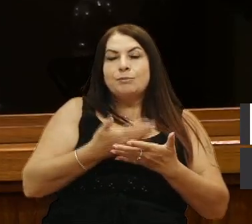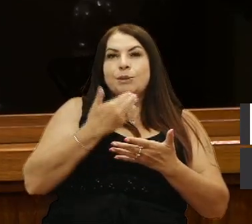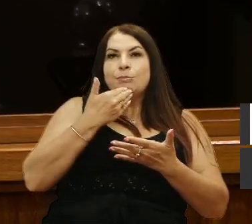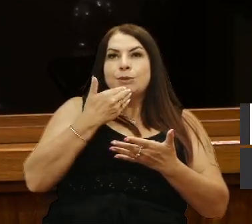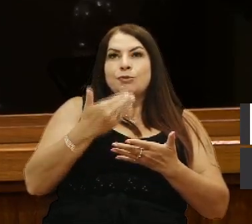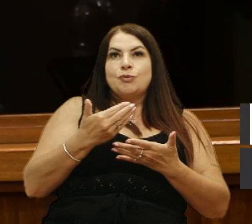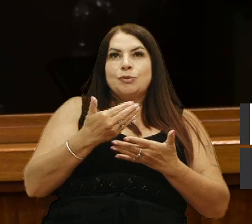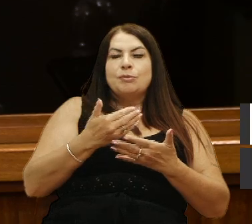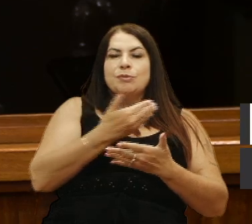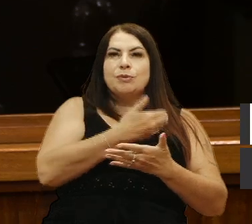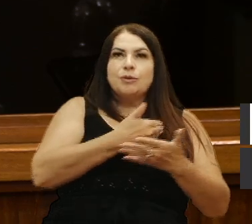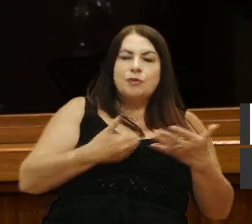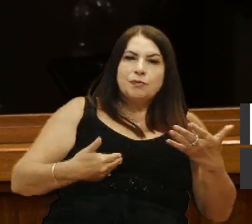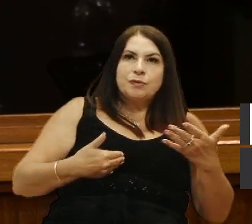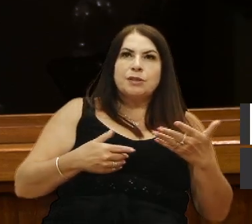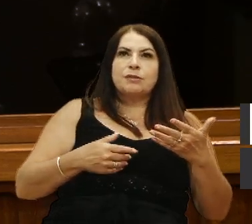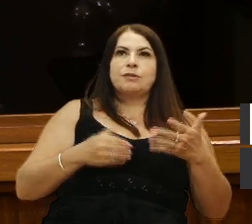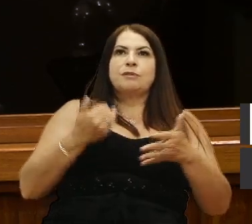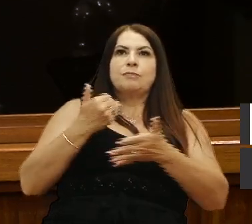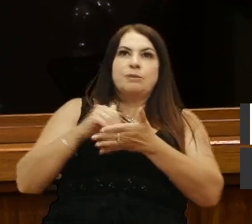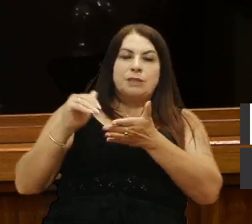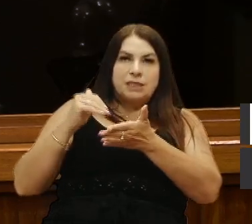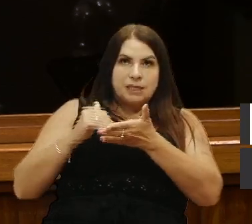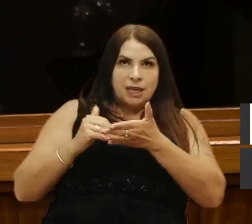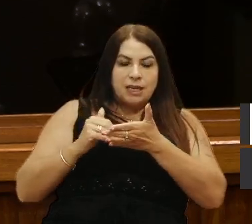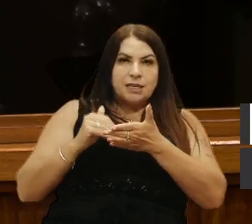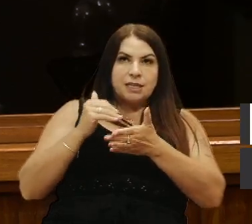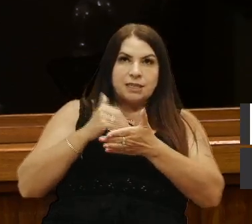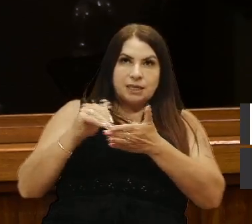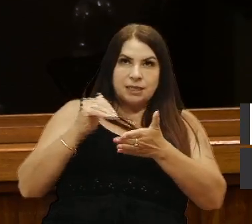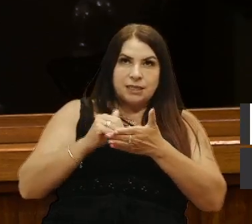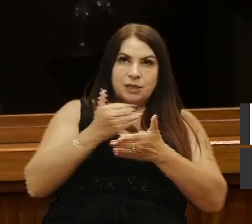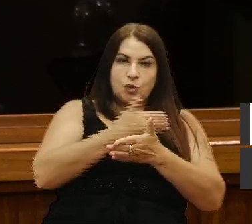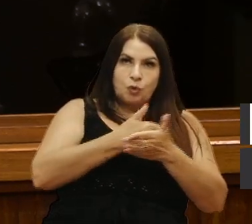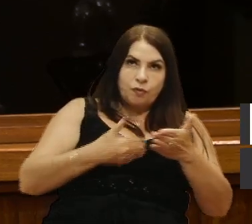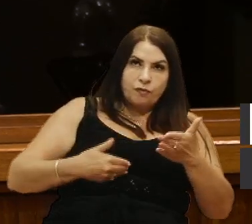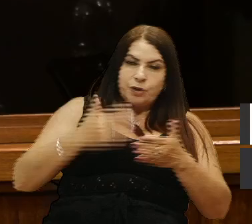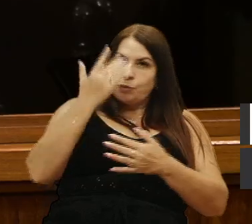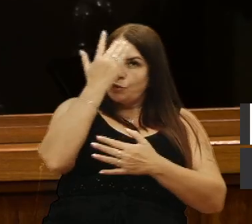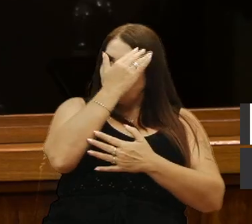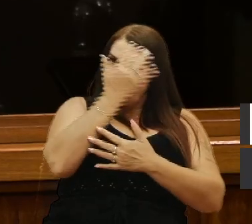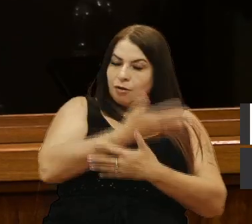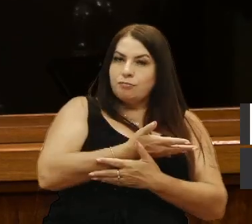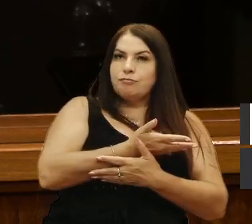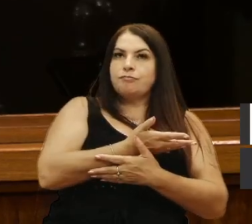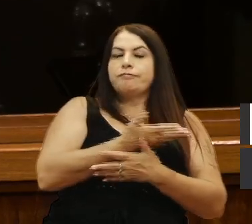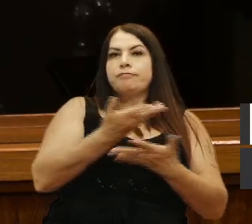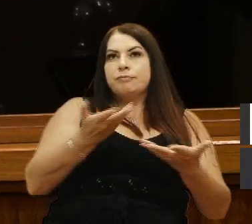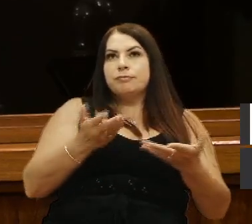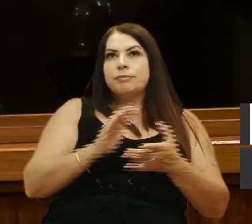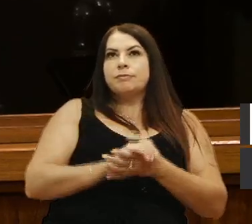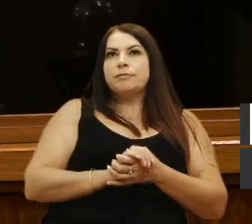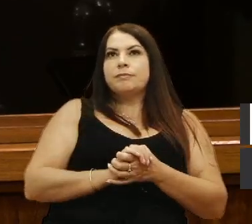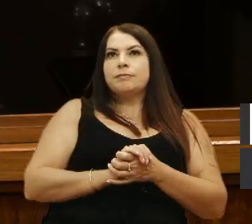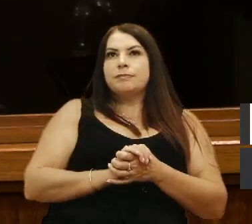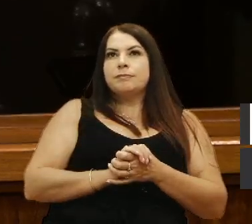pedimos para que o governo, para que os secretários, as secretárias do governo Adiló, seja